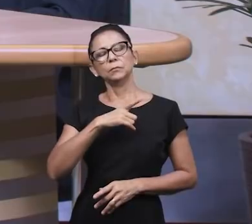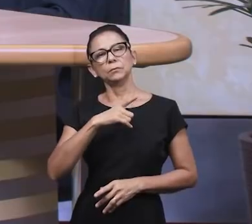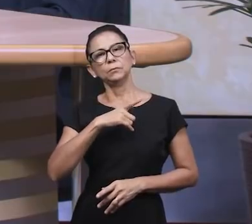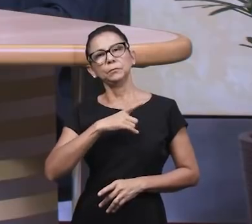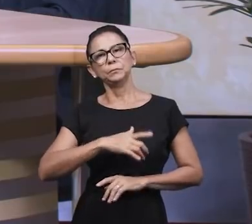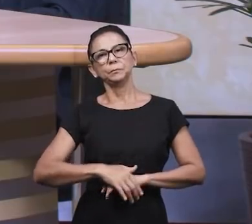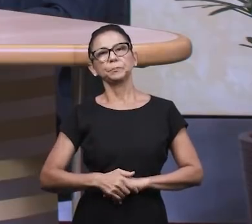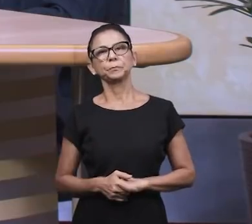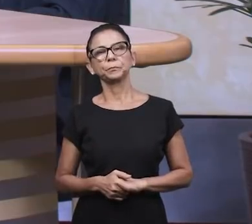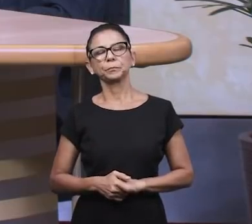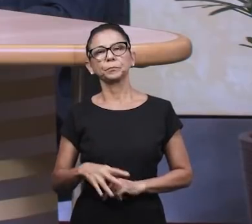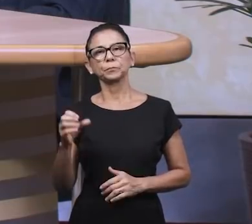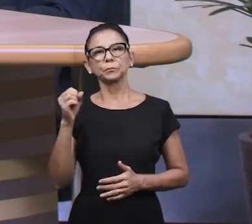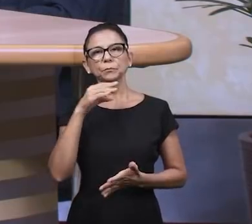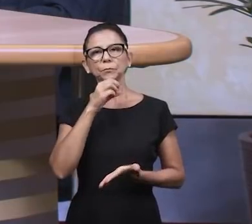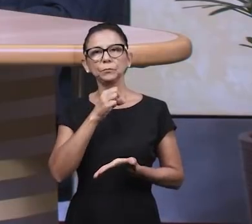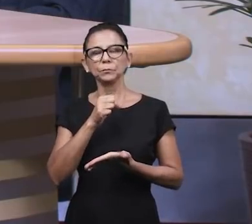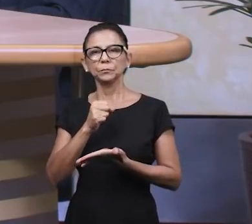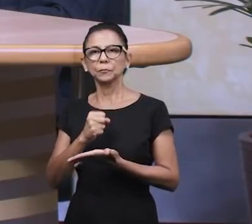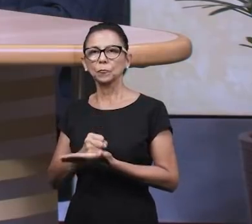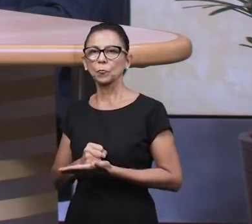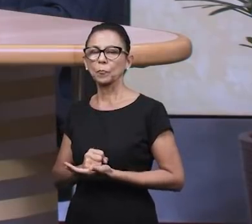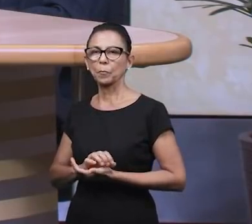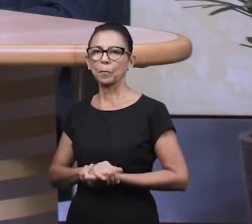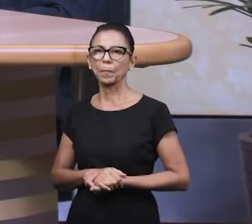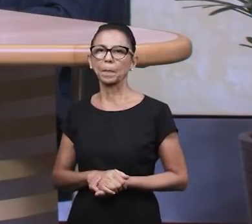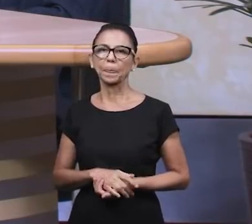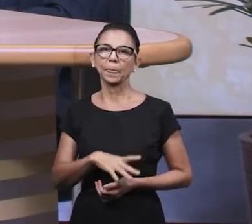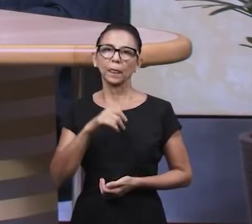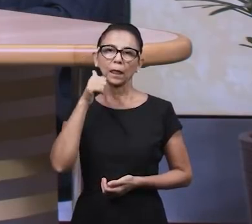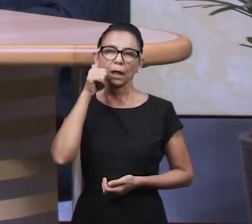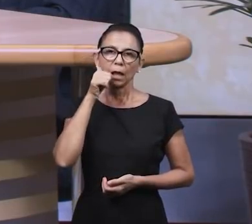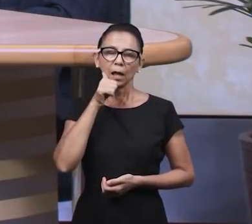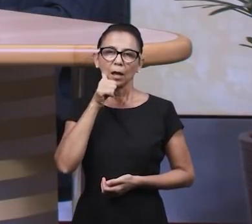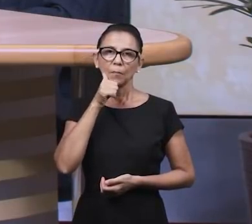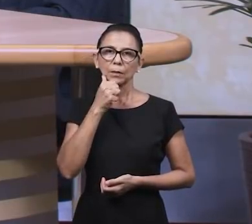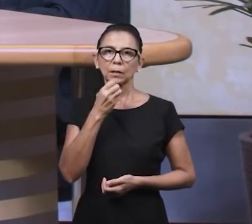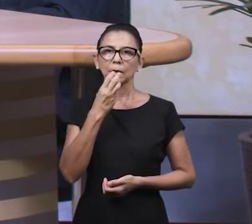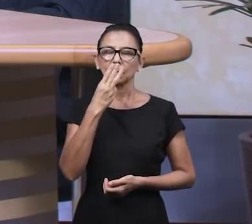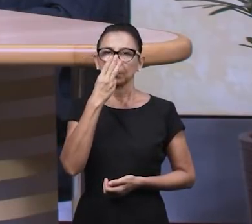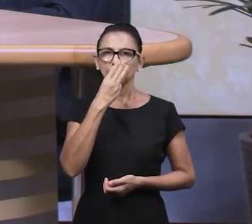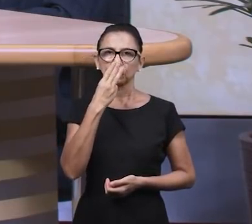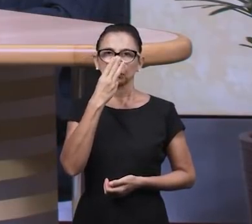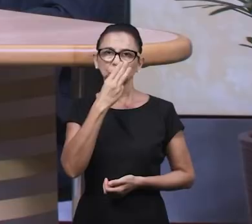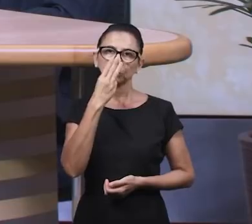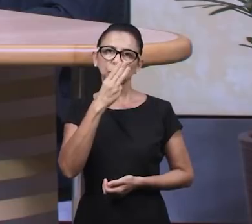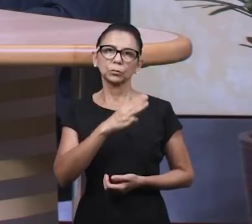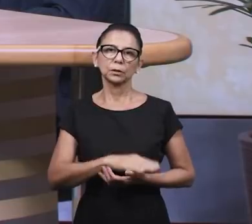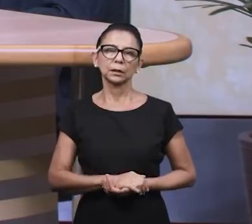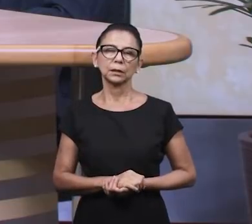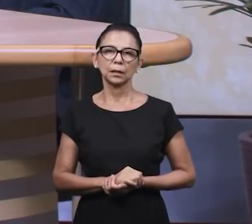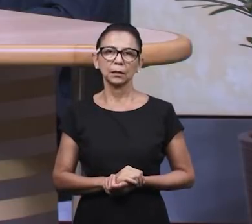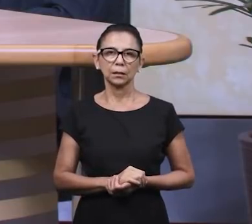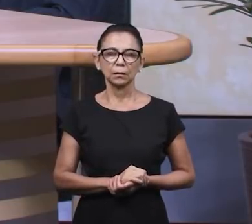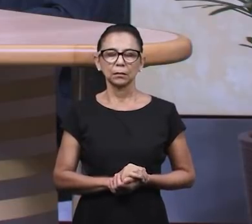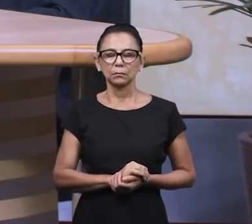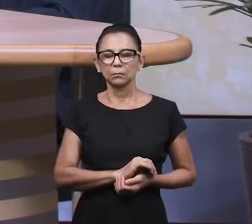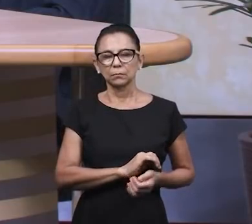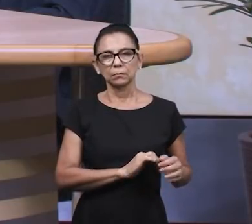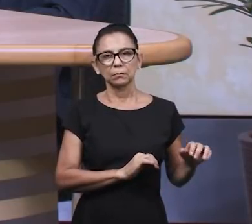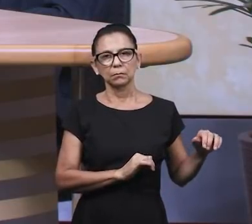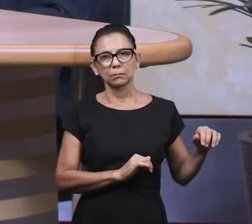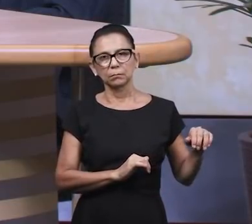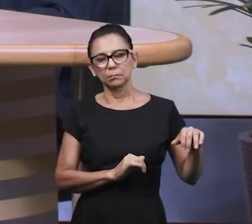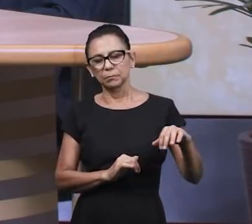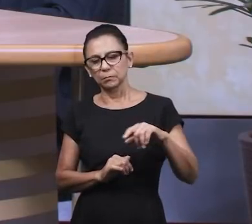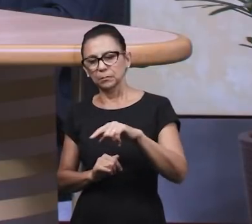situação clássica no Novo Testamento, quando a mulher adulta é levada a Jesus e ele, pela sua palavra, né, quem não tiver pecado,